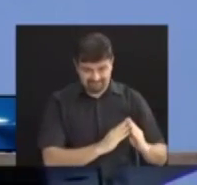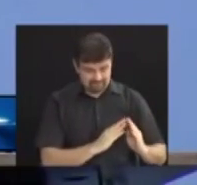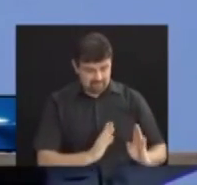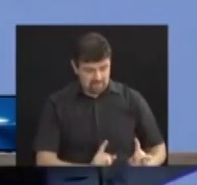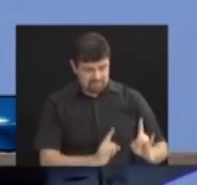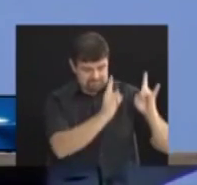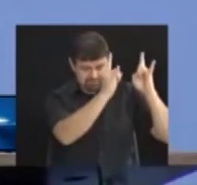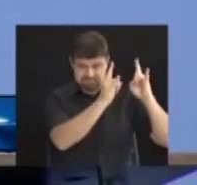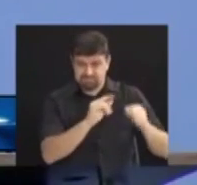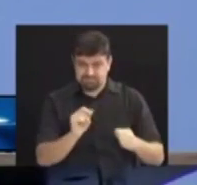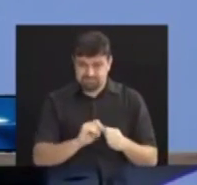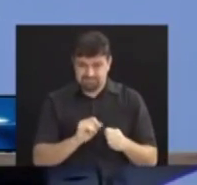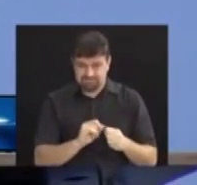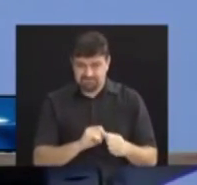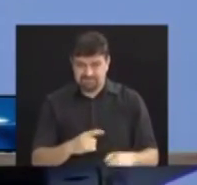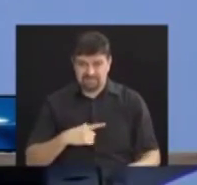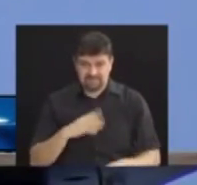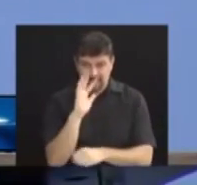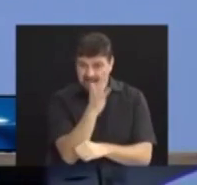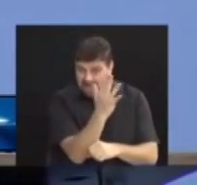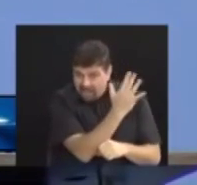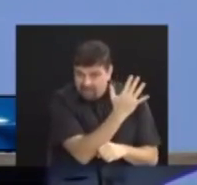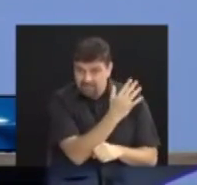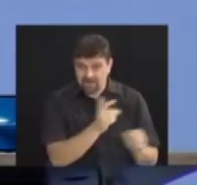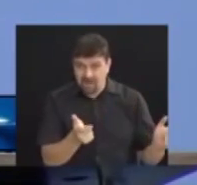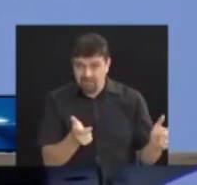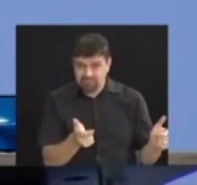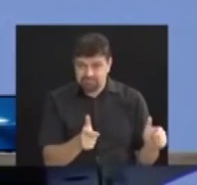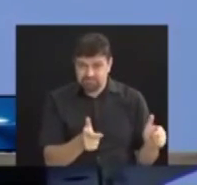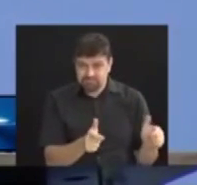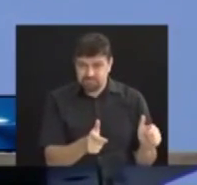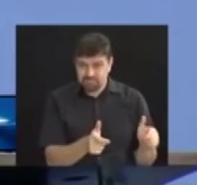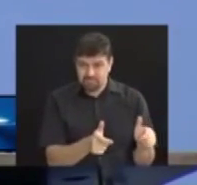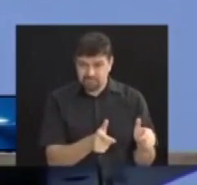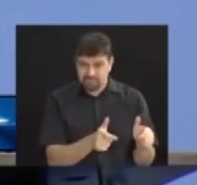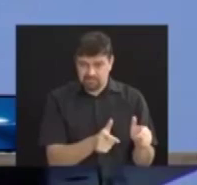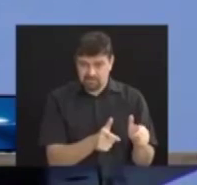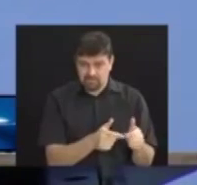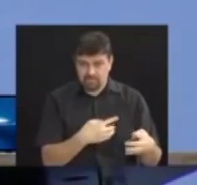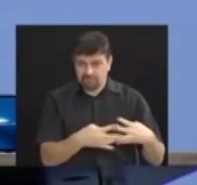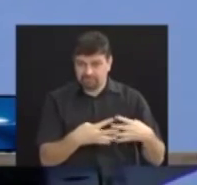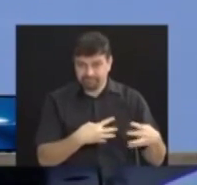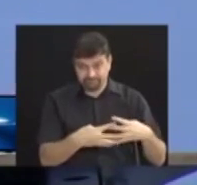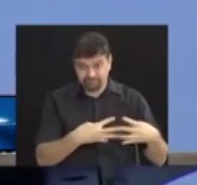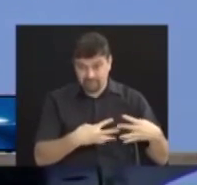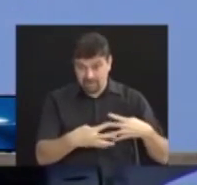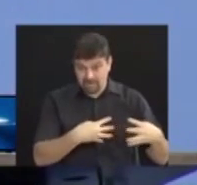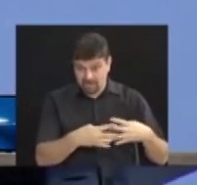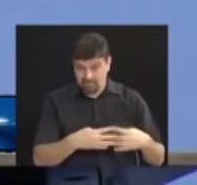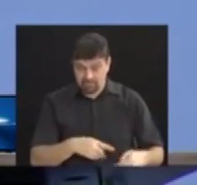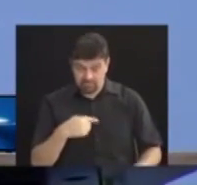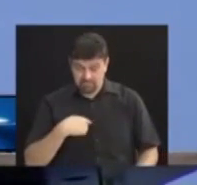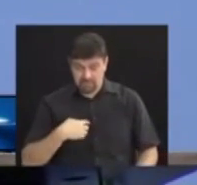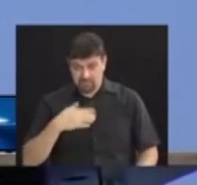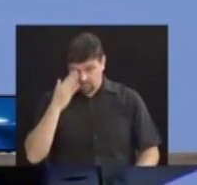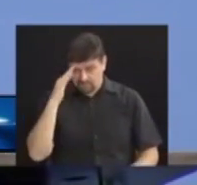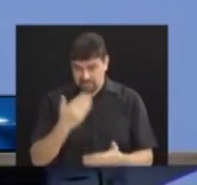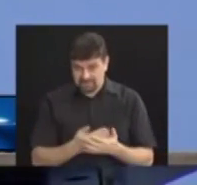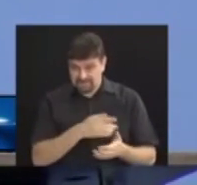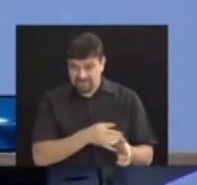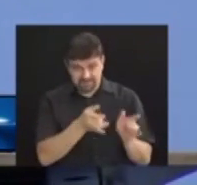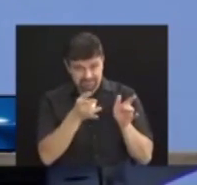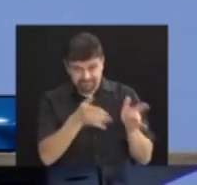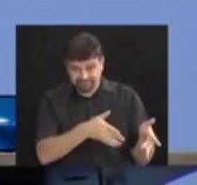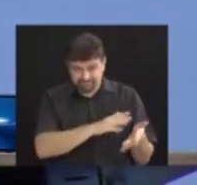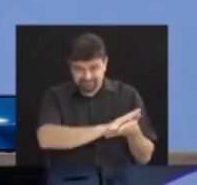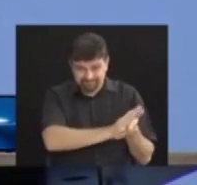solo, diminuir a cobertura de área verde da cidade de Campinas, né, e, sem dúvida nenhuma, prejudicar uma área